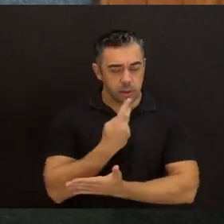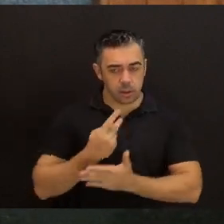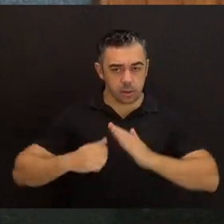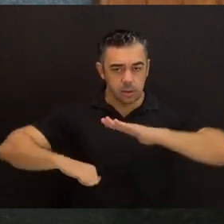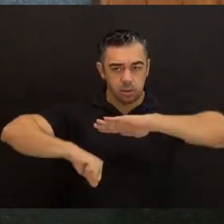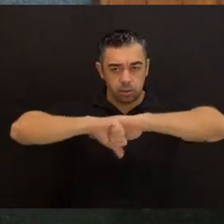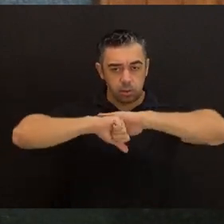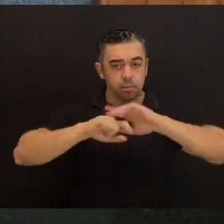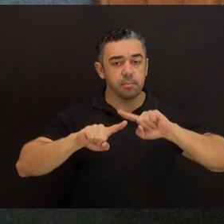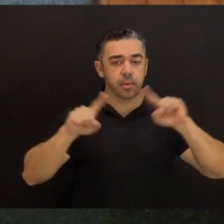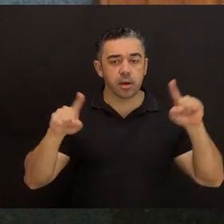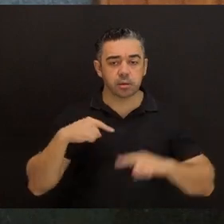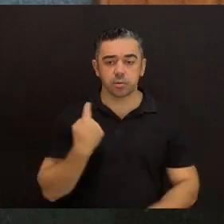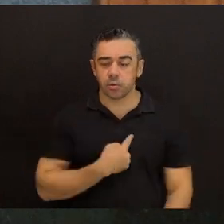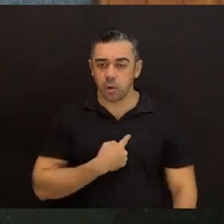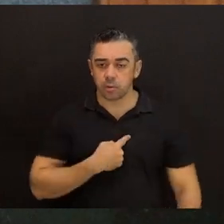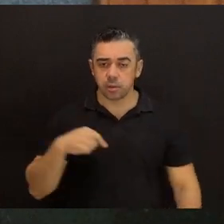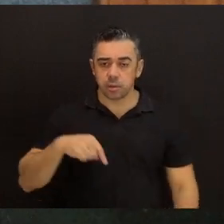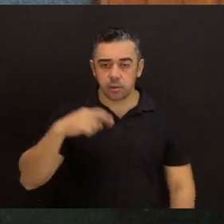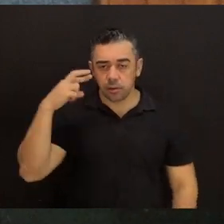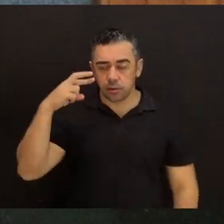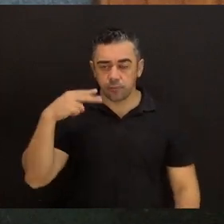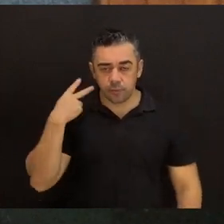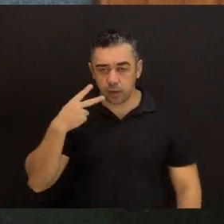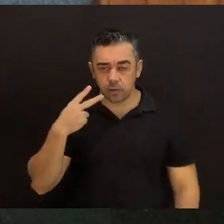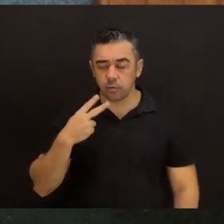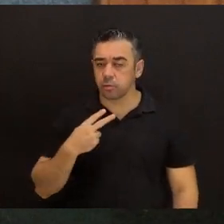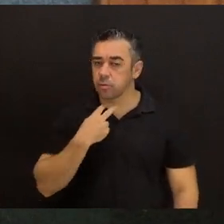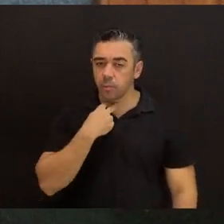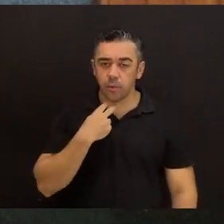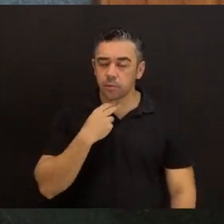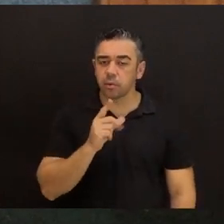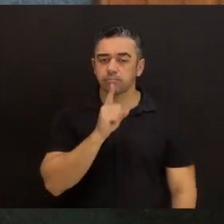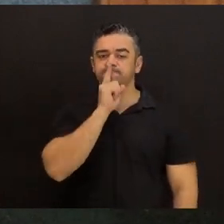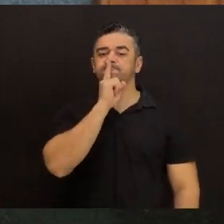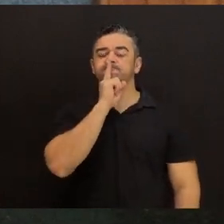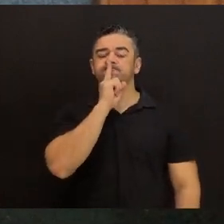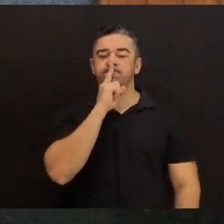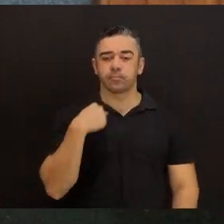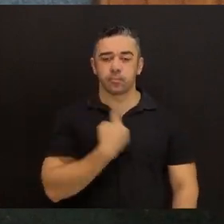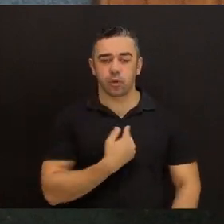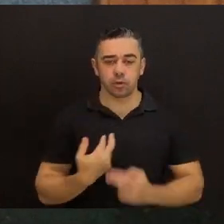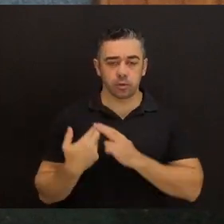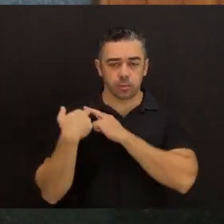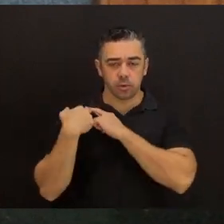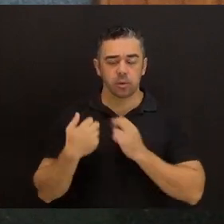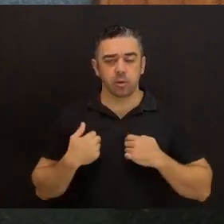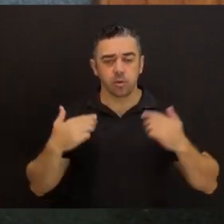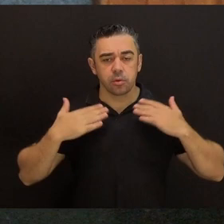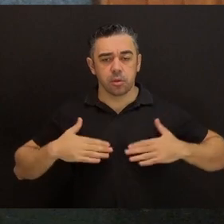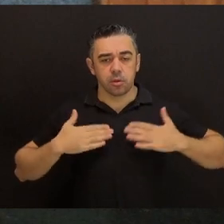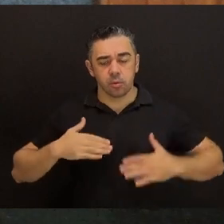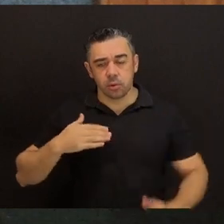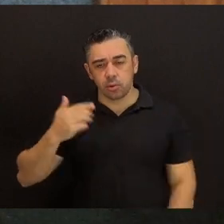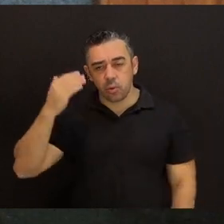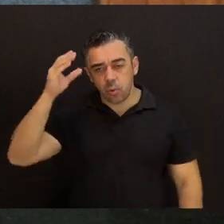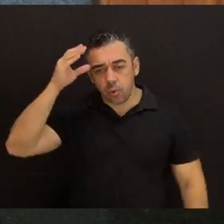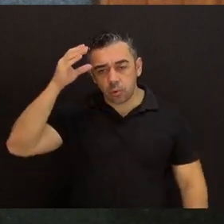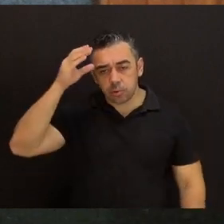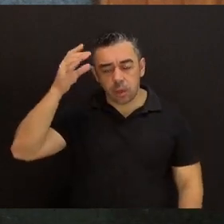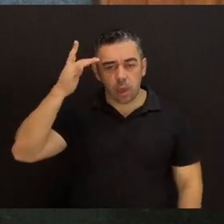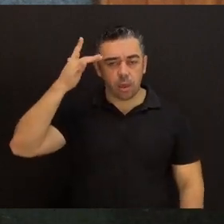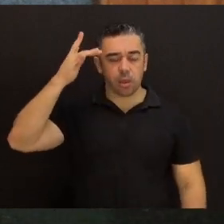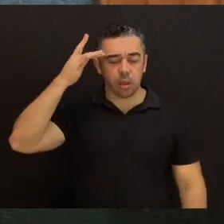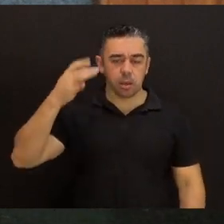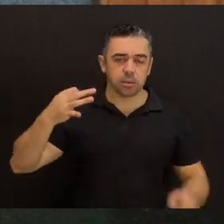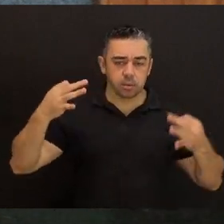mas nós enquanto vereadores não podemos nos furtar as nossas responsabilidades Estou tranquilo com a minha consciência e com a sensação